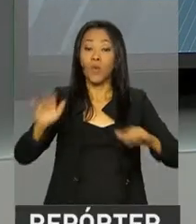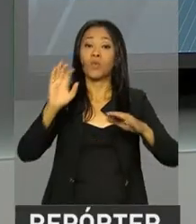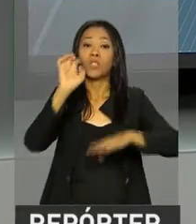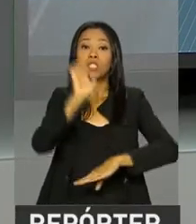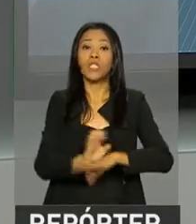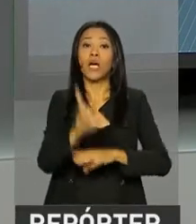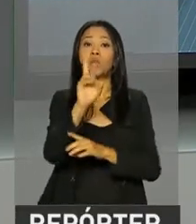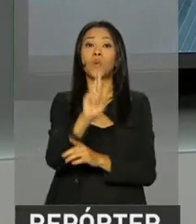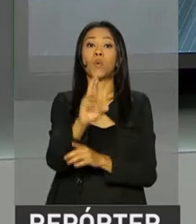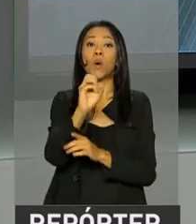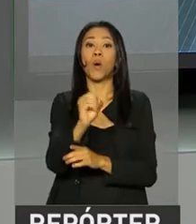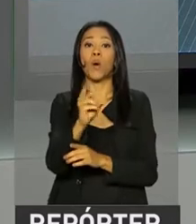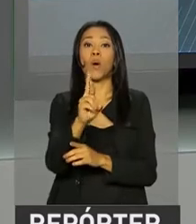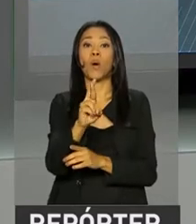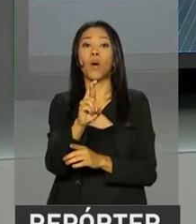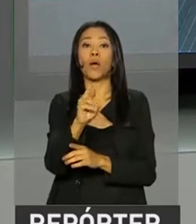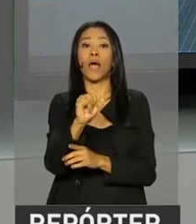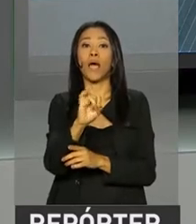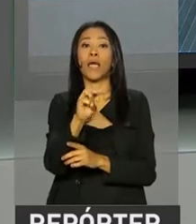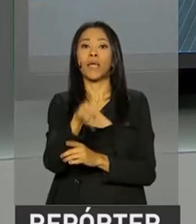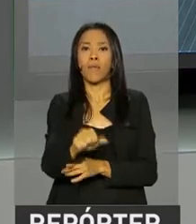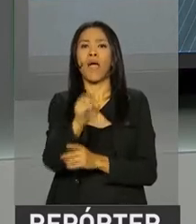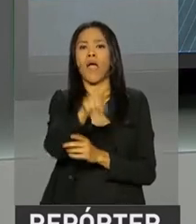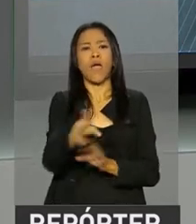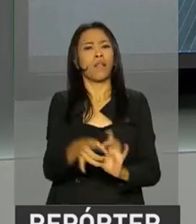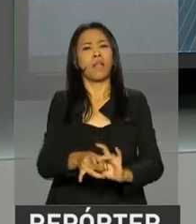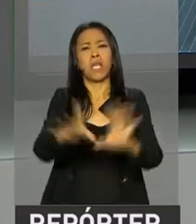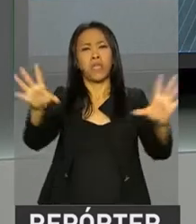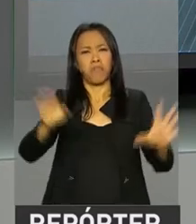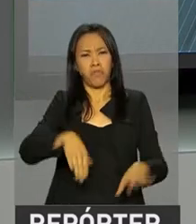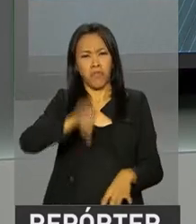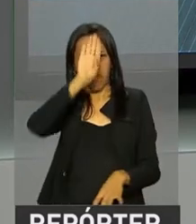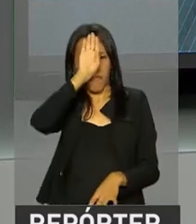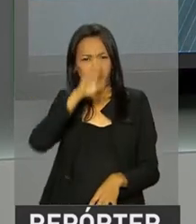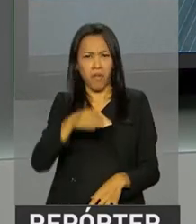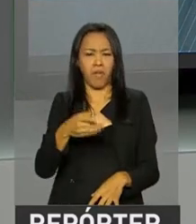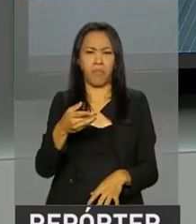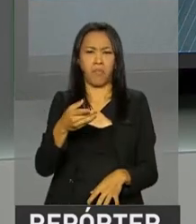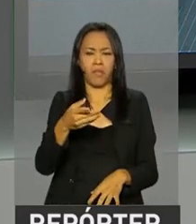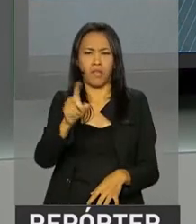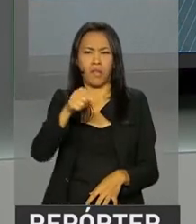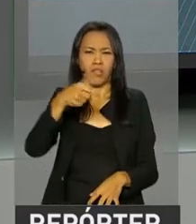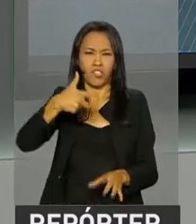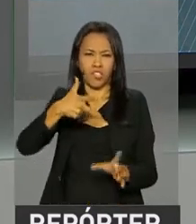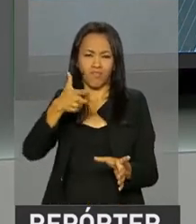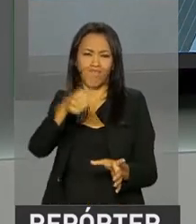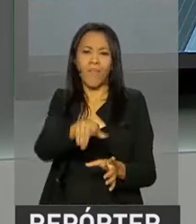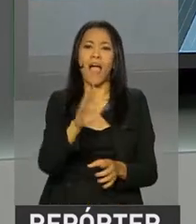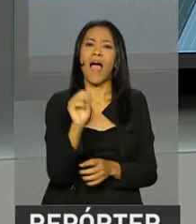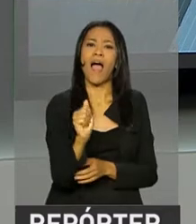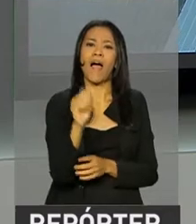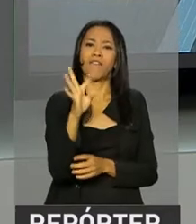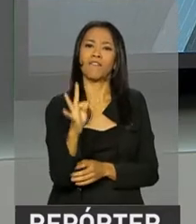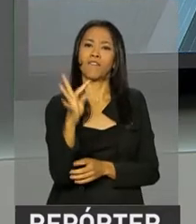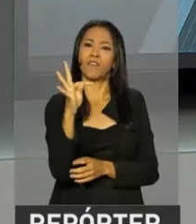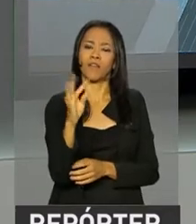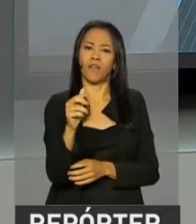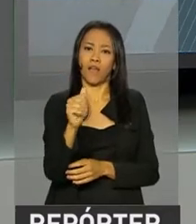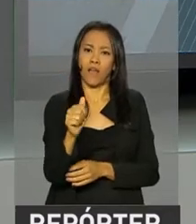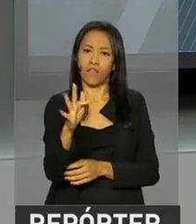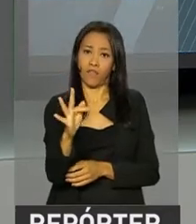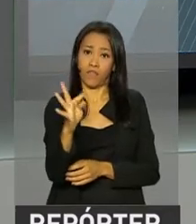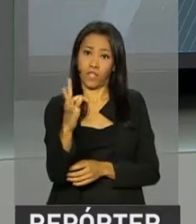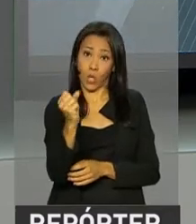como zona livre de febre aftosa com vacinação com isso o produtor do estado poderão vender carne